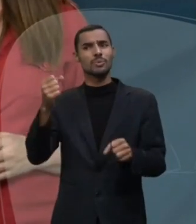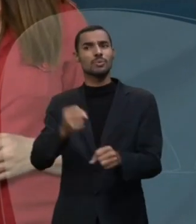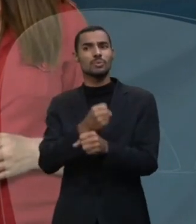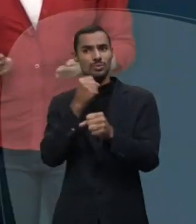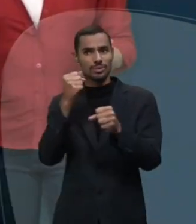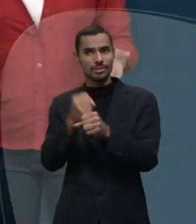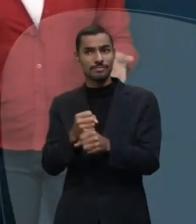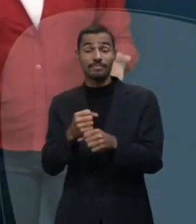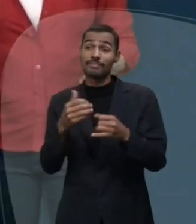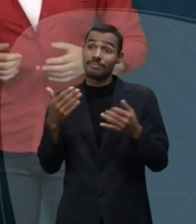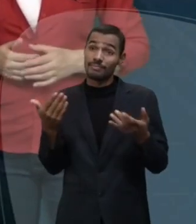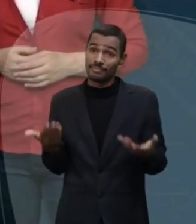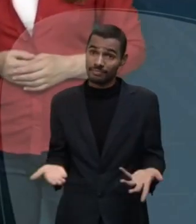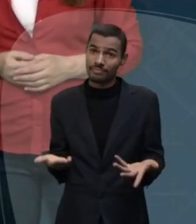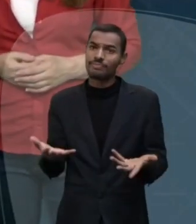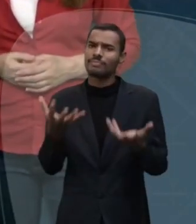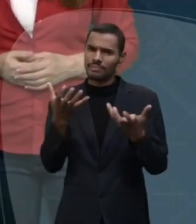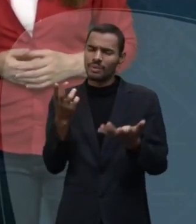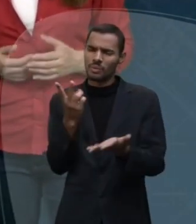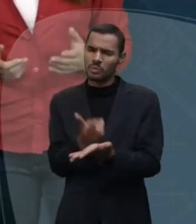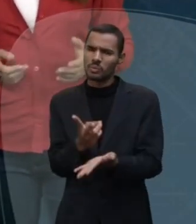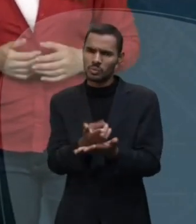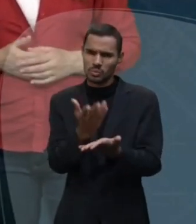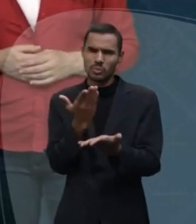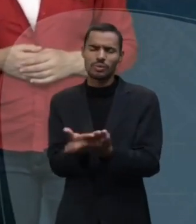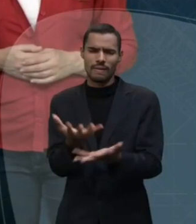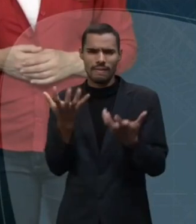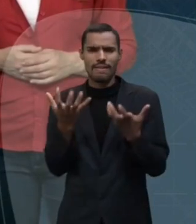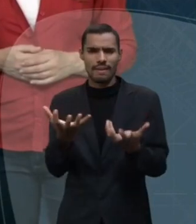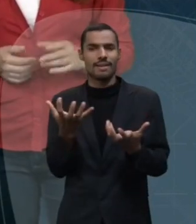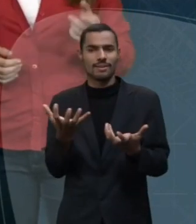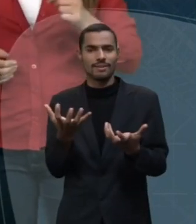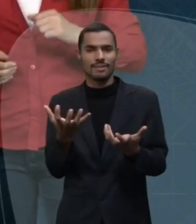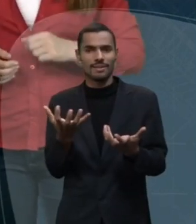construção civil, e por isso pretendo continuar estudando mais sobre esse